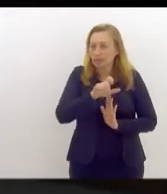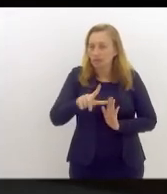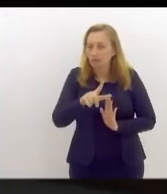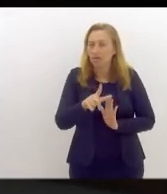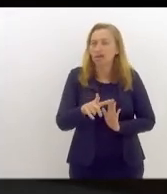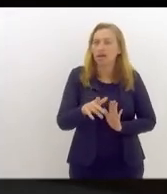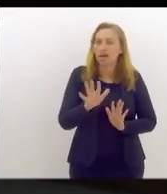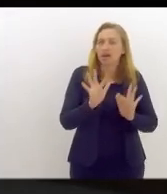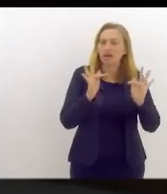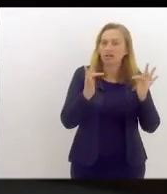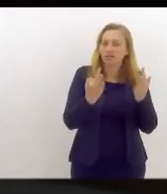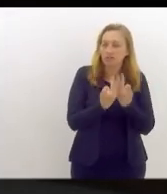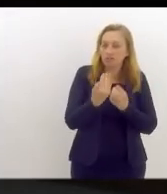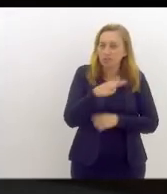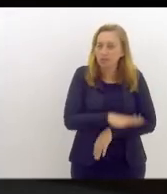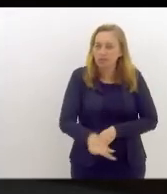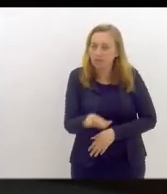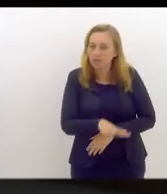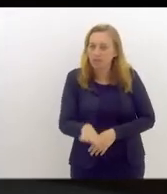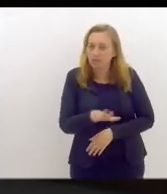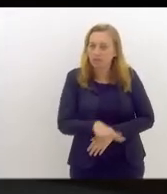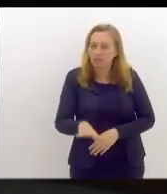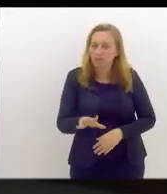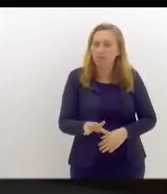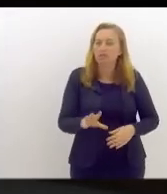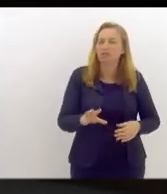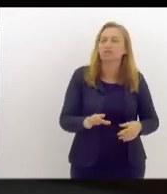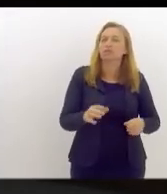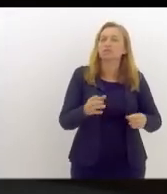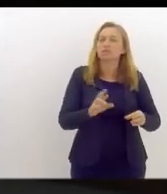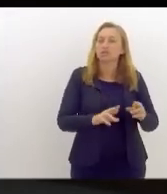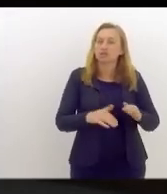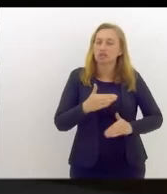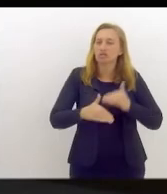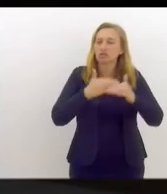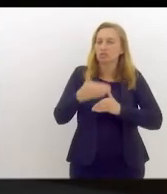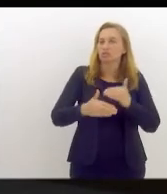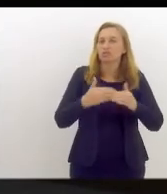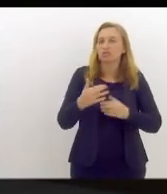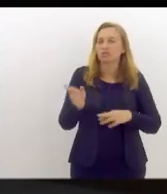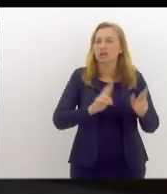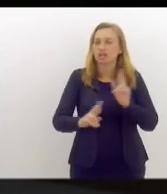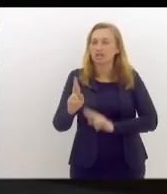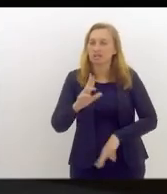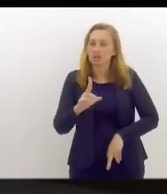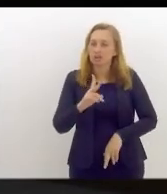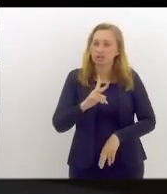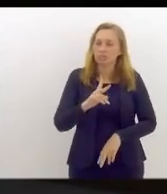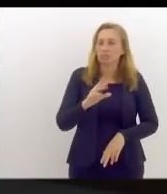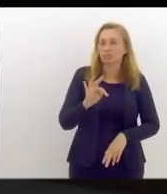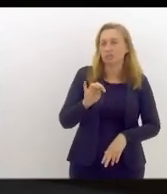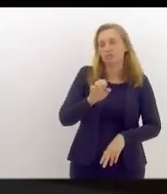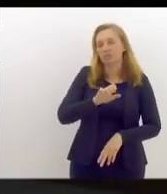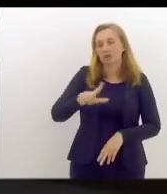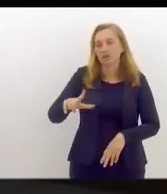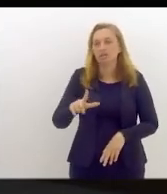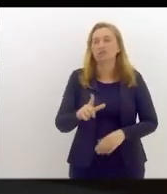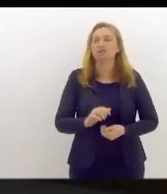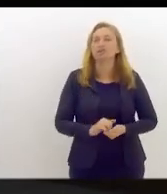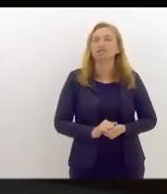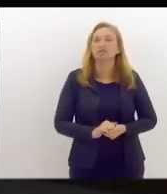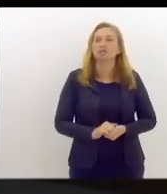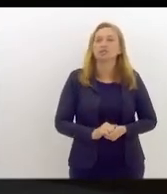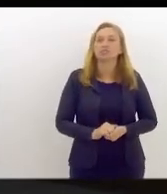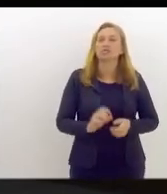família menor no contexto social desenvolvimento de relações interpessoais Direito Penal e Direito Processual Penal